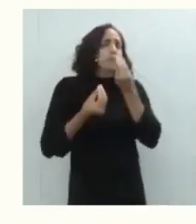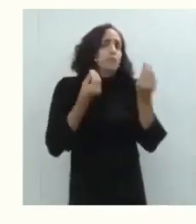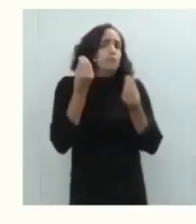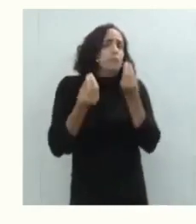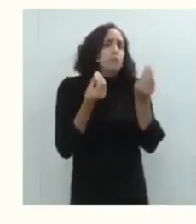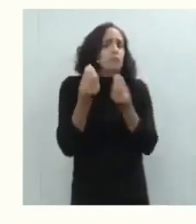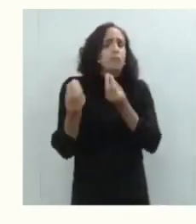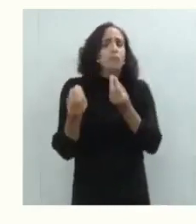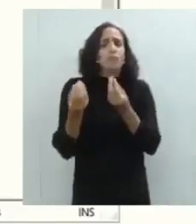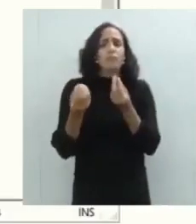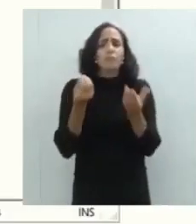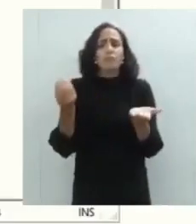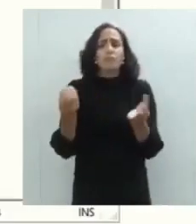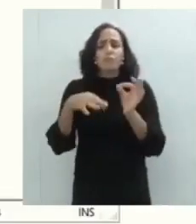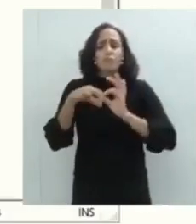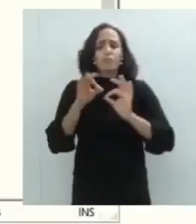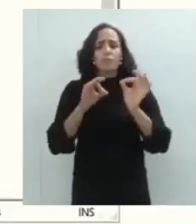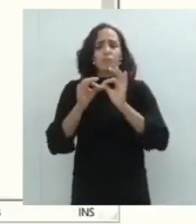é gerado, professor?